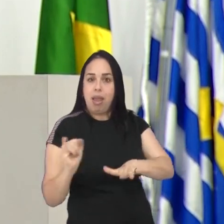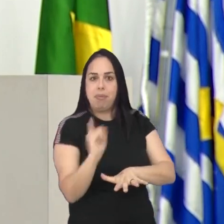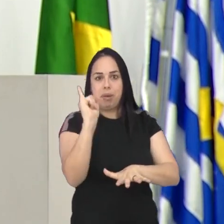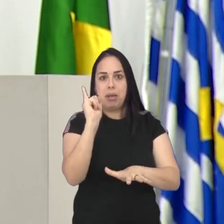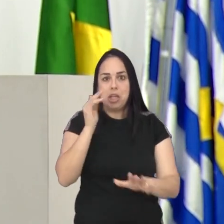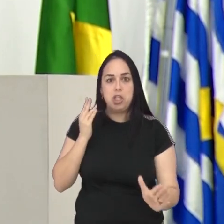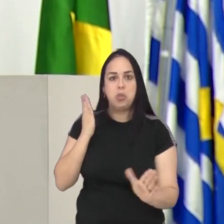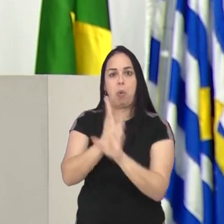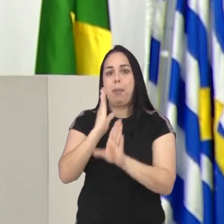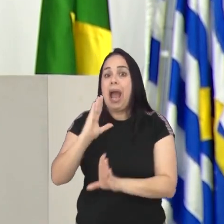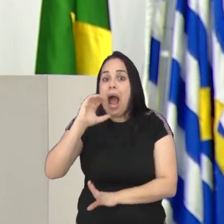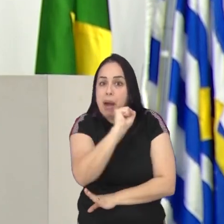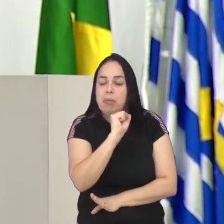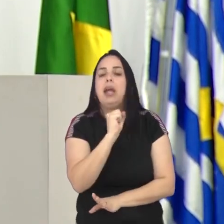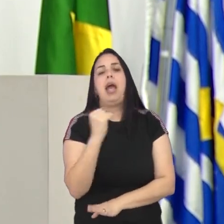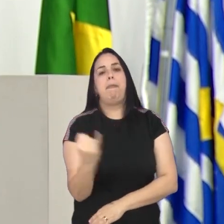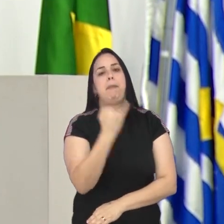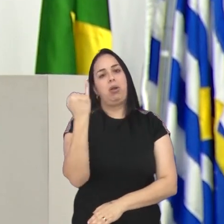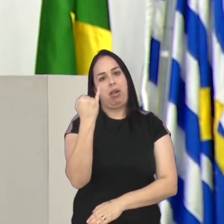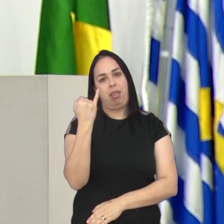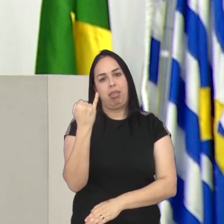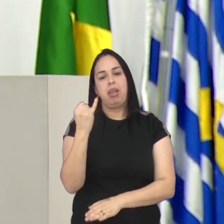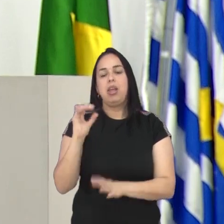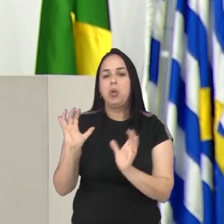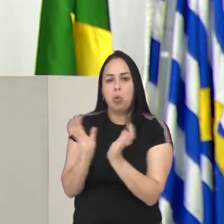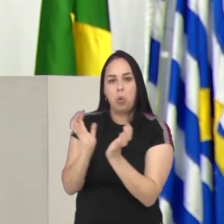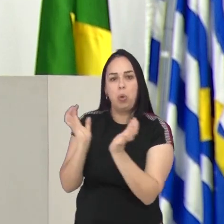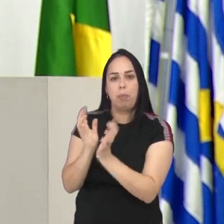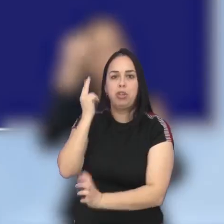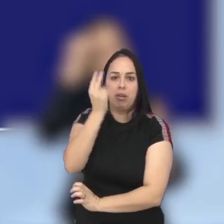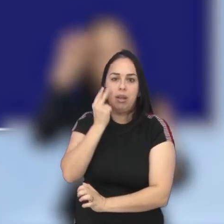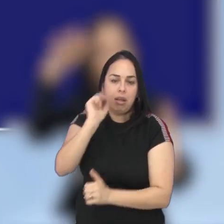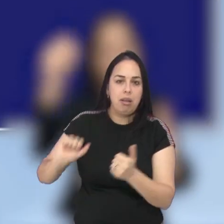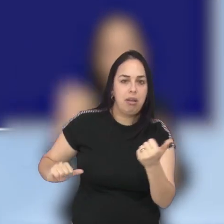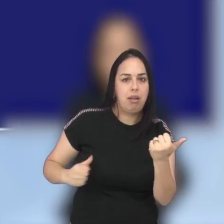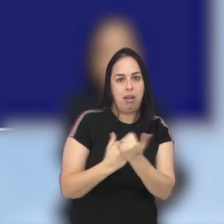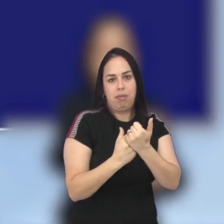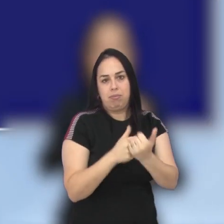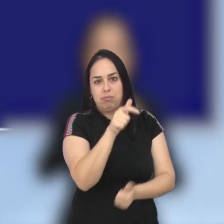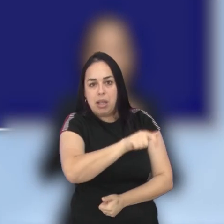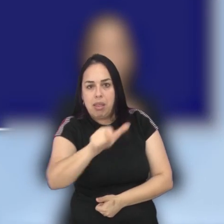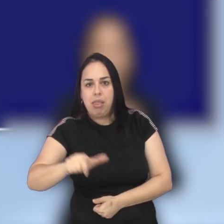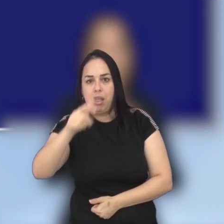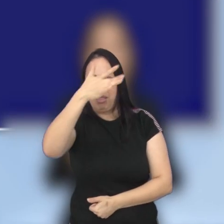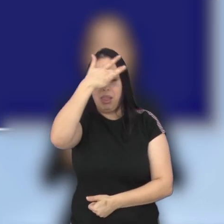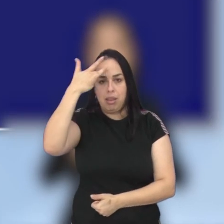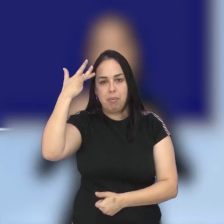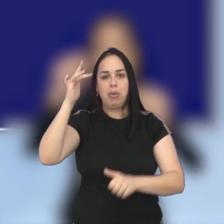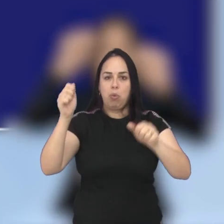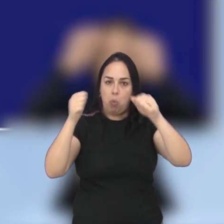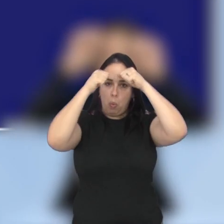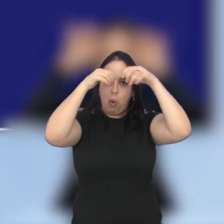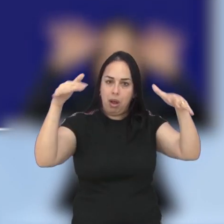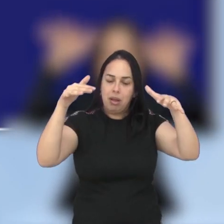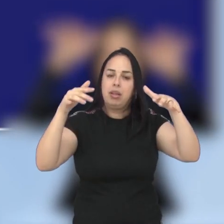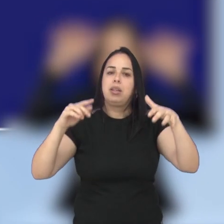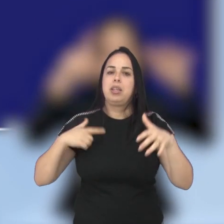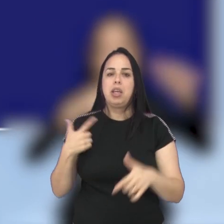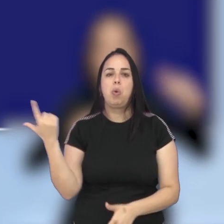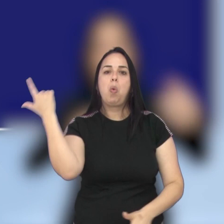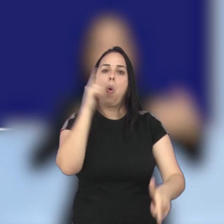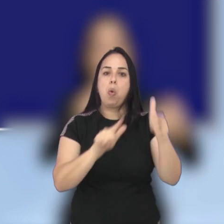e do diagnóstico precoce e também o trabalho da Frente Parlamentar em apoio à pessoa com autismo, responsável por